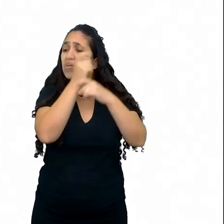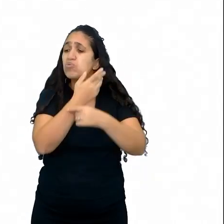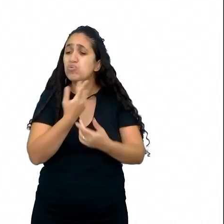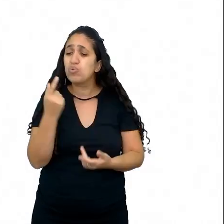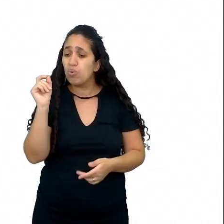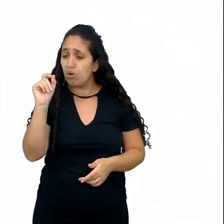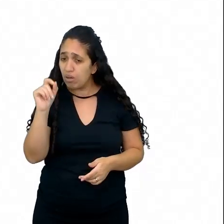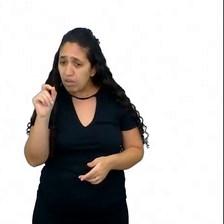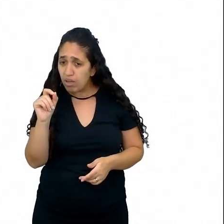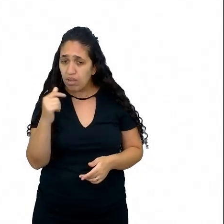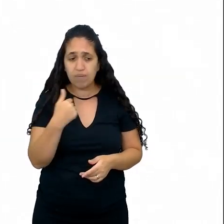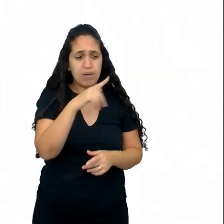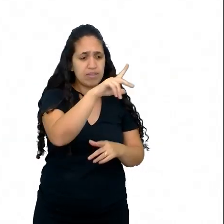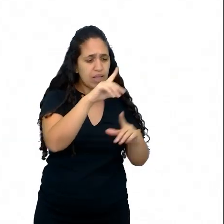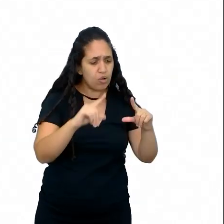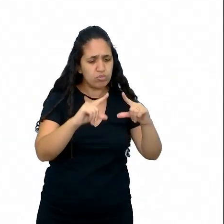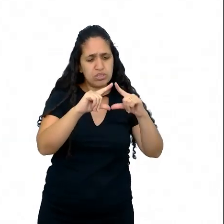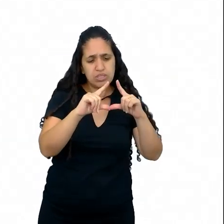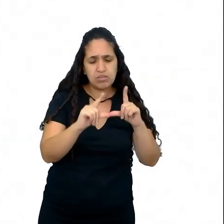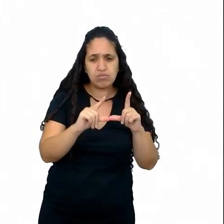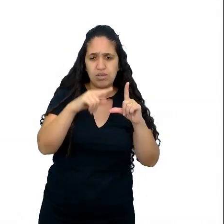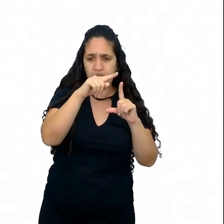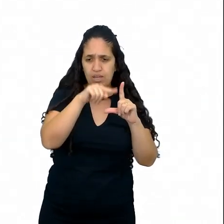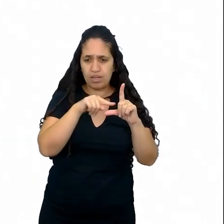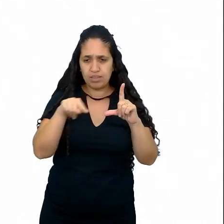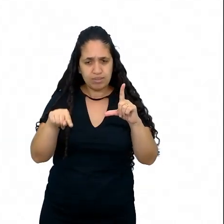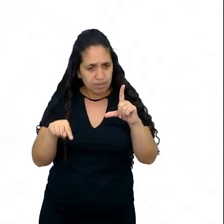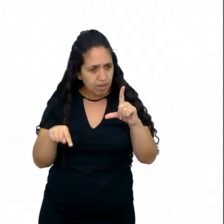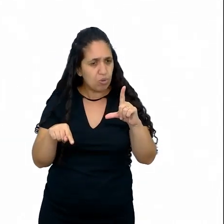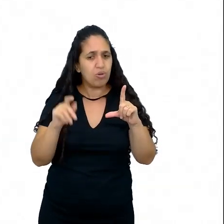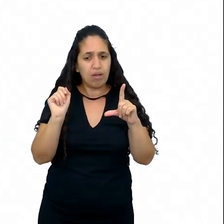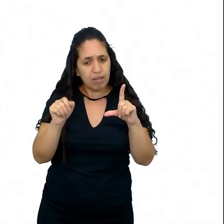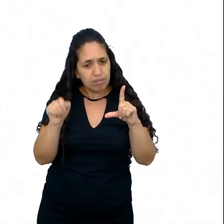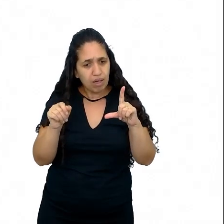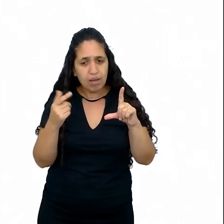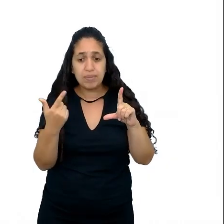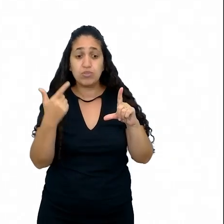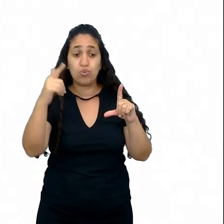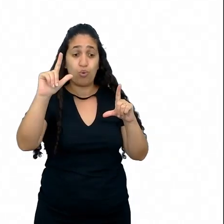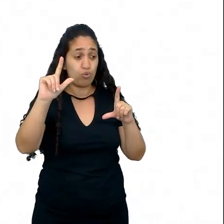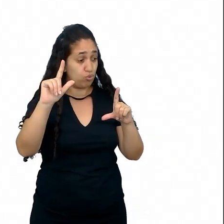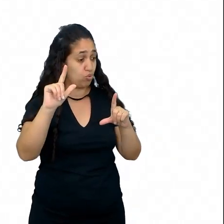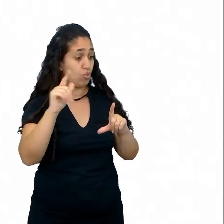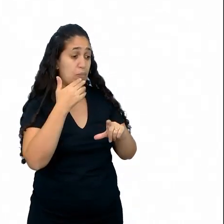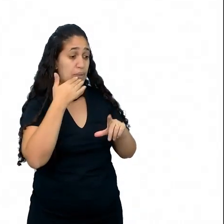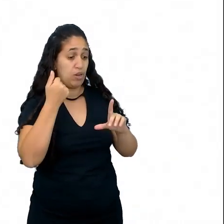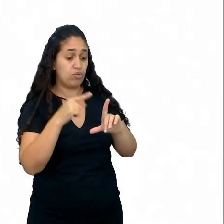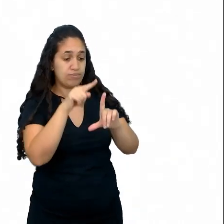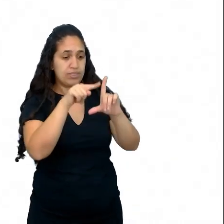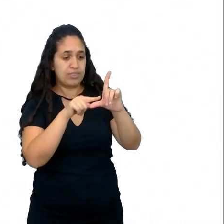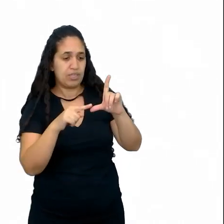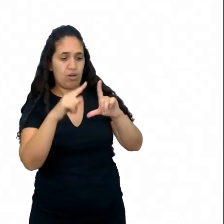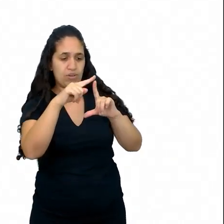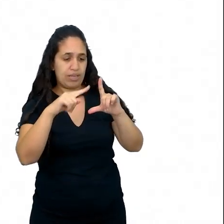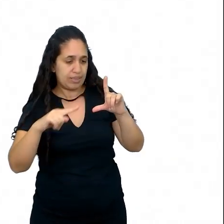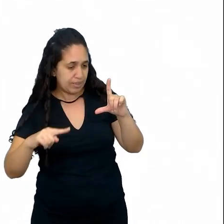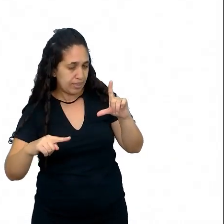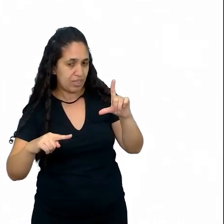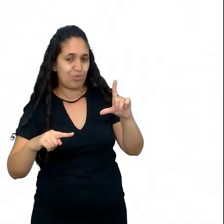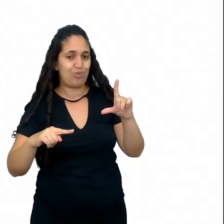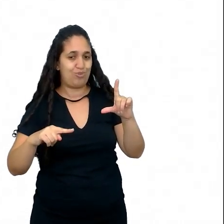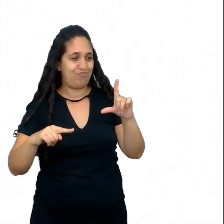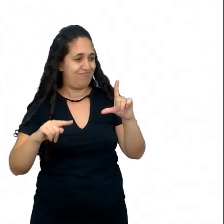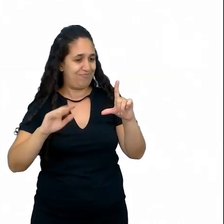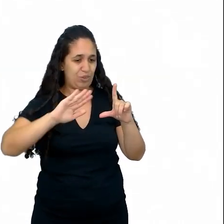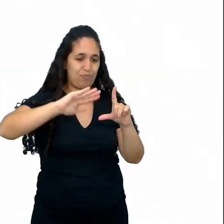aluno, mas eu posso usar um triângulo retângulo. Tá, posso usar um triângulo retângulo, mas é ideal que seja o quê? Seja um triângulo retângulo onde ele seja metade de um